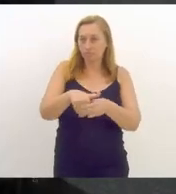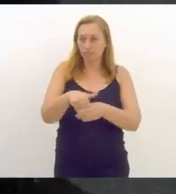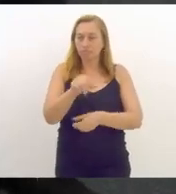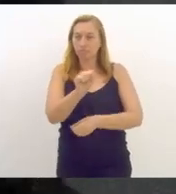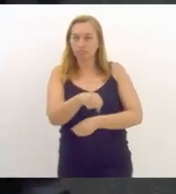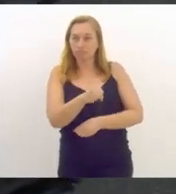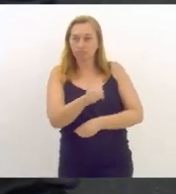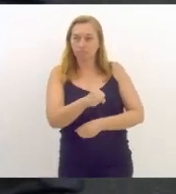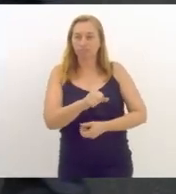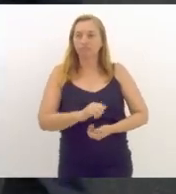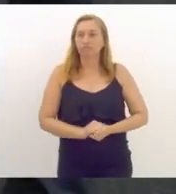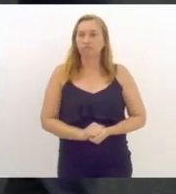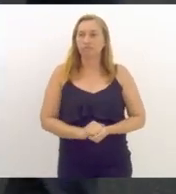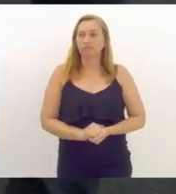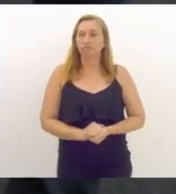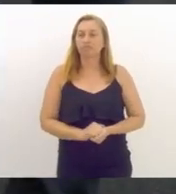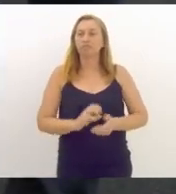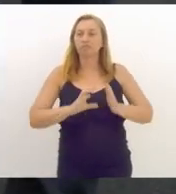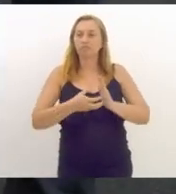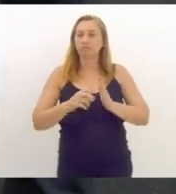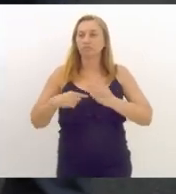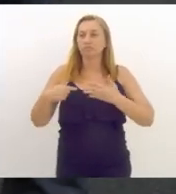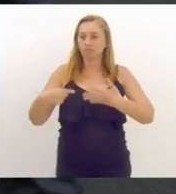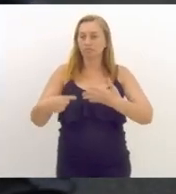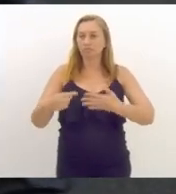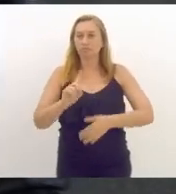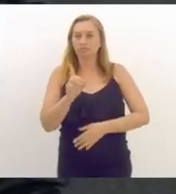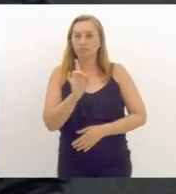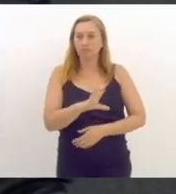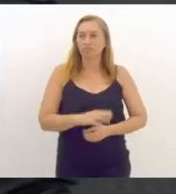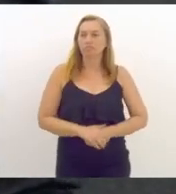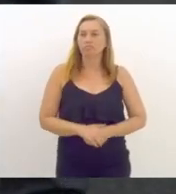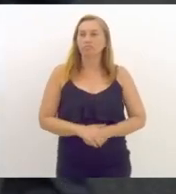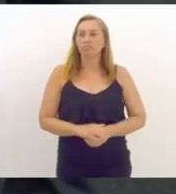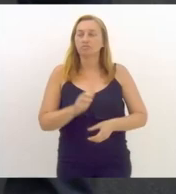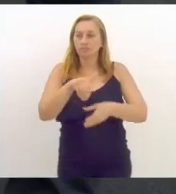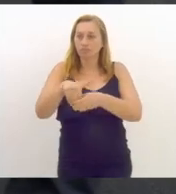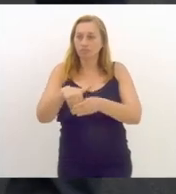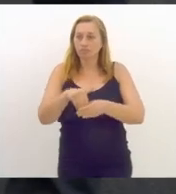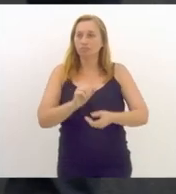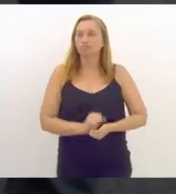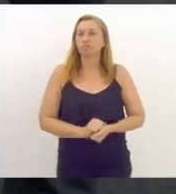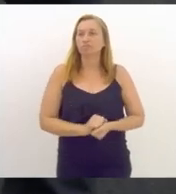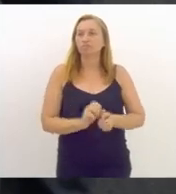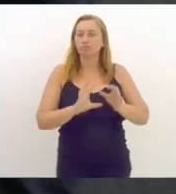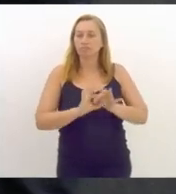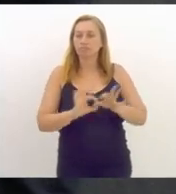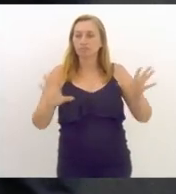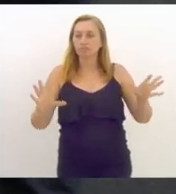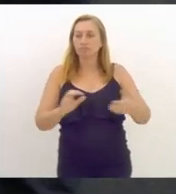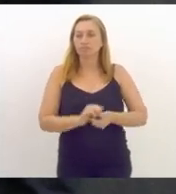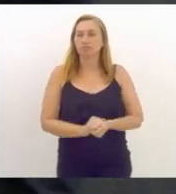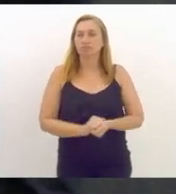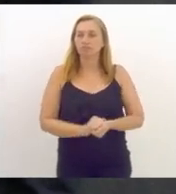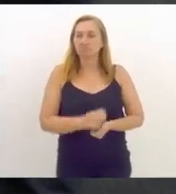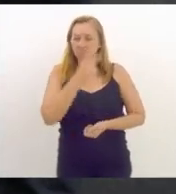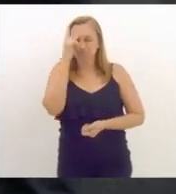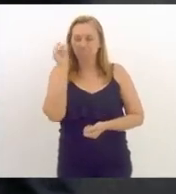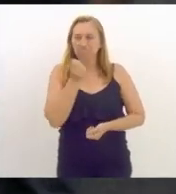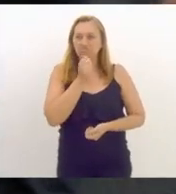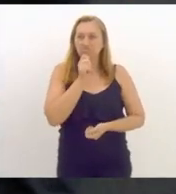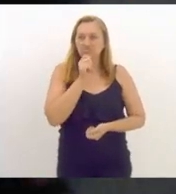favorável pela bancada do pessoal e não só isso o voto favorável à democracia ninguém aqui